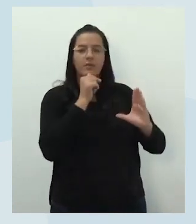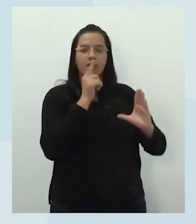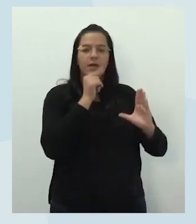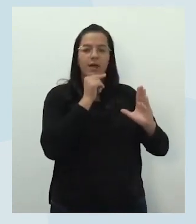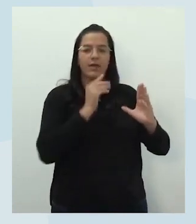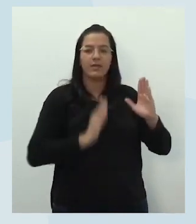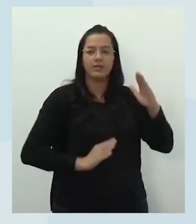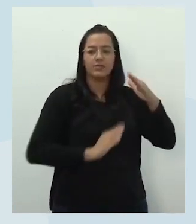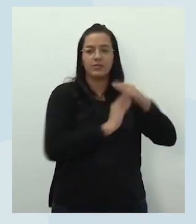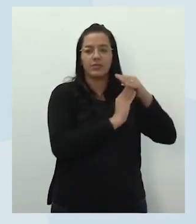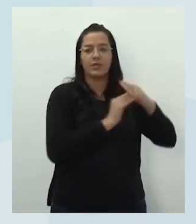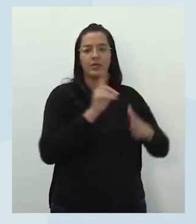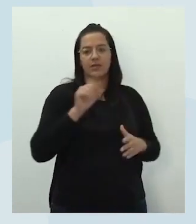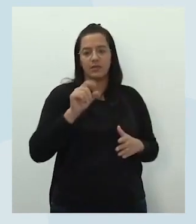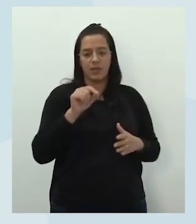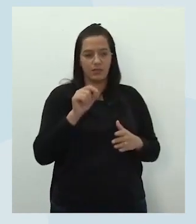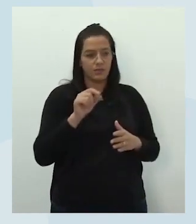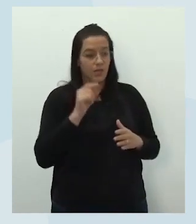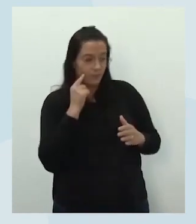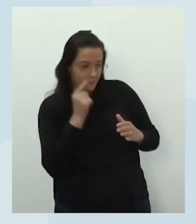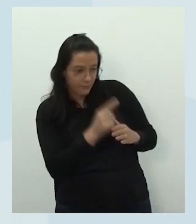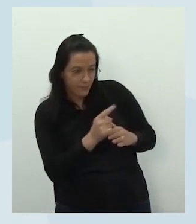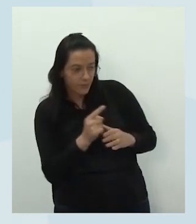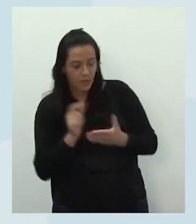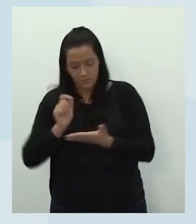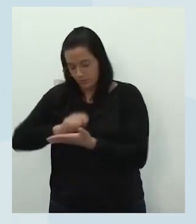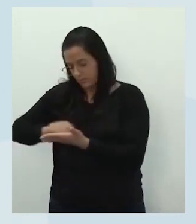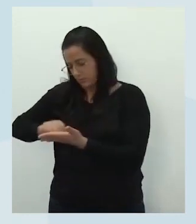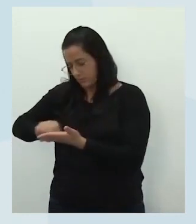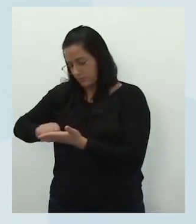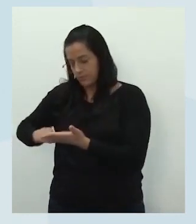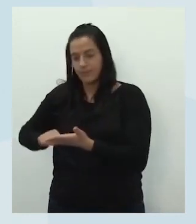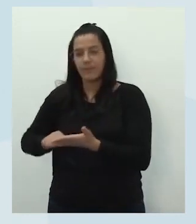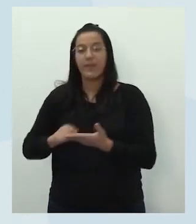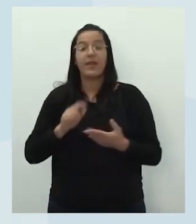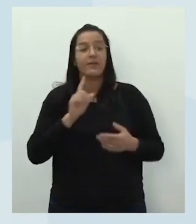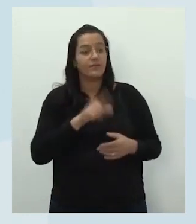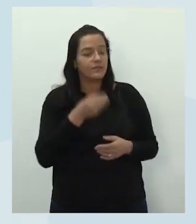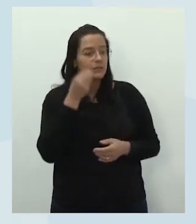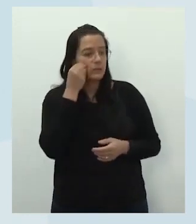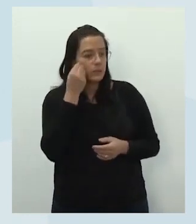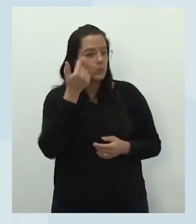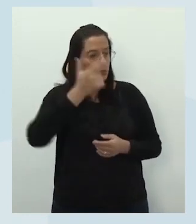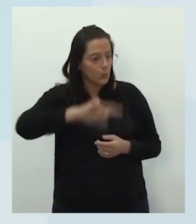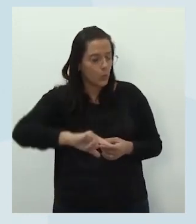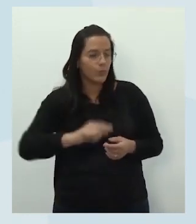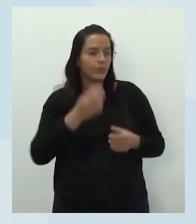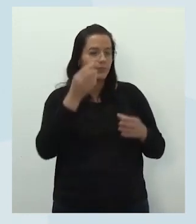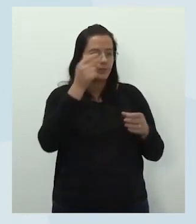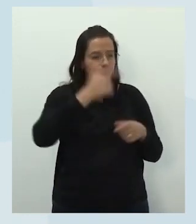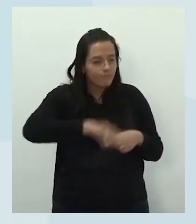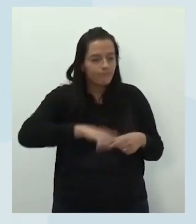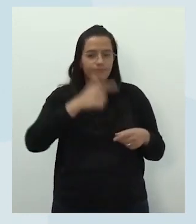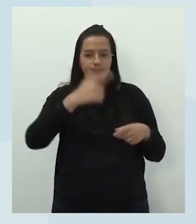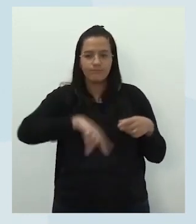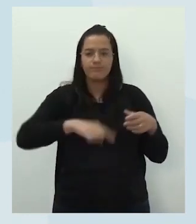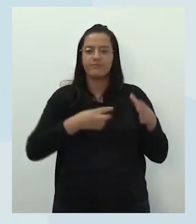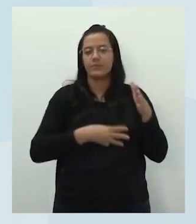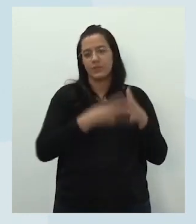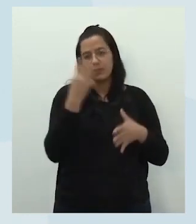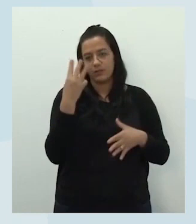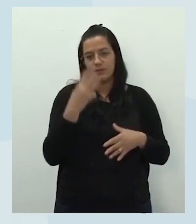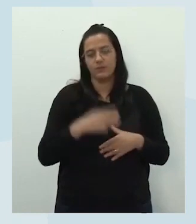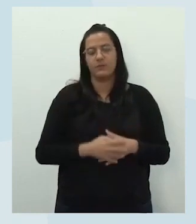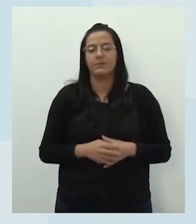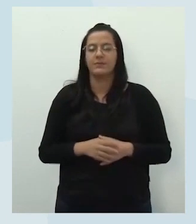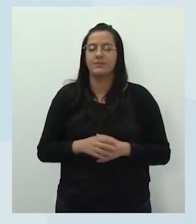este valor. Repita esse procedimento 3 vezes para ter segurança dos dados.